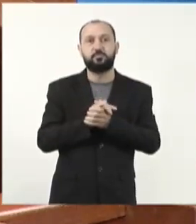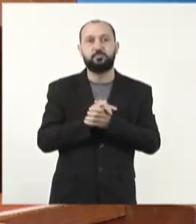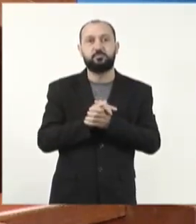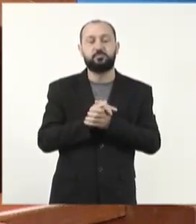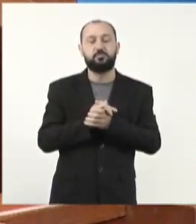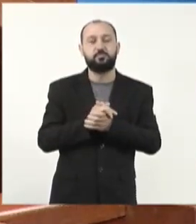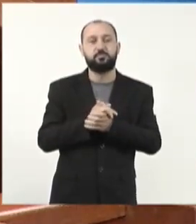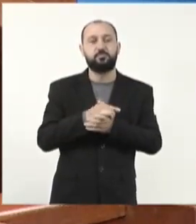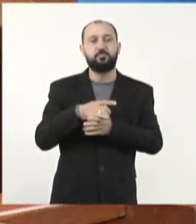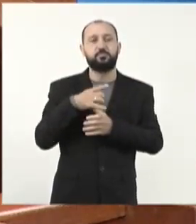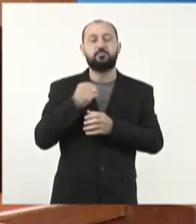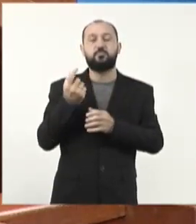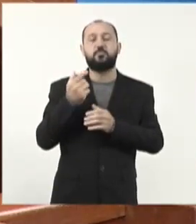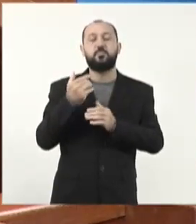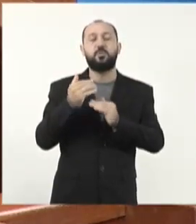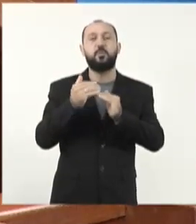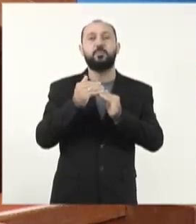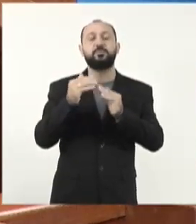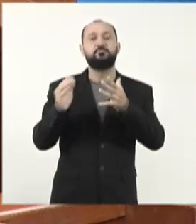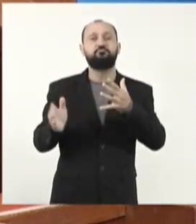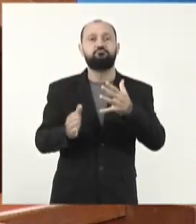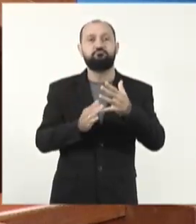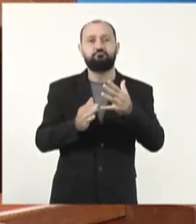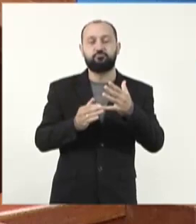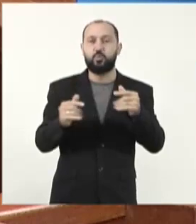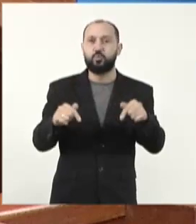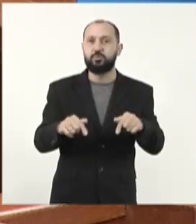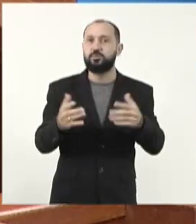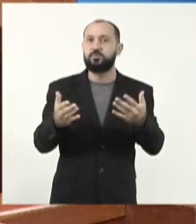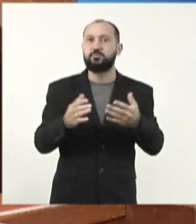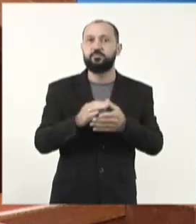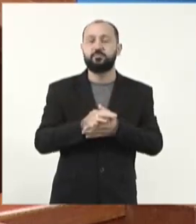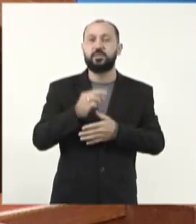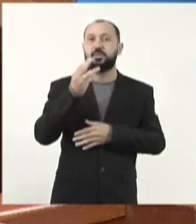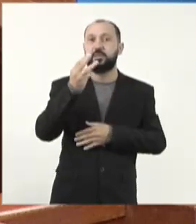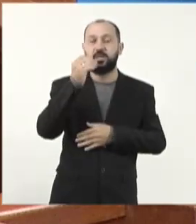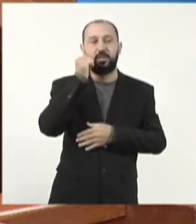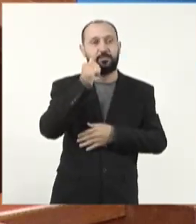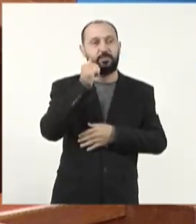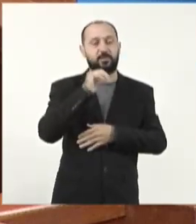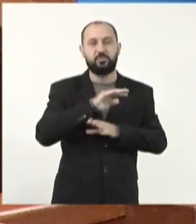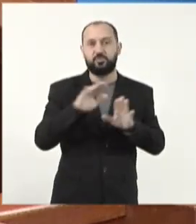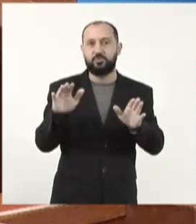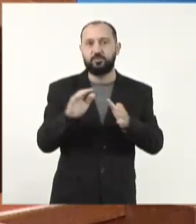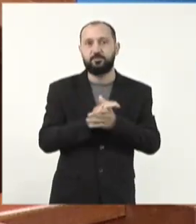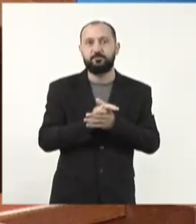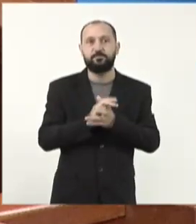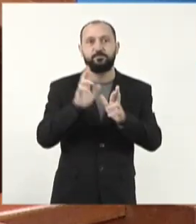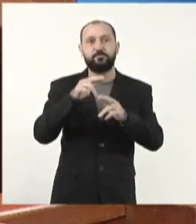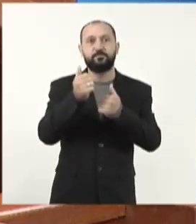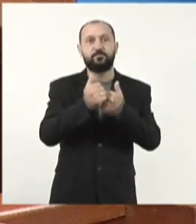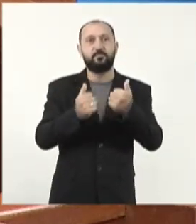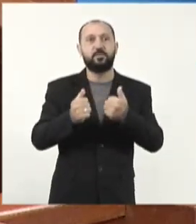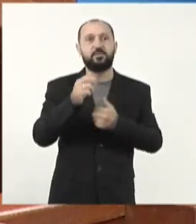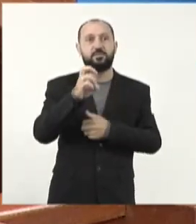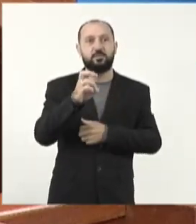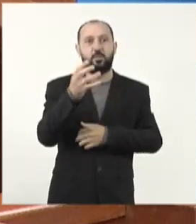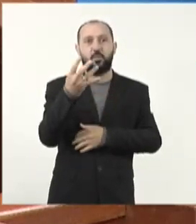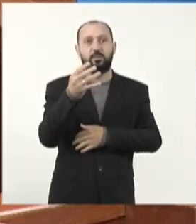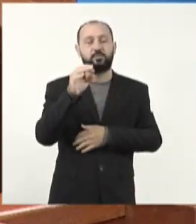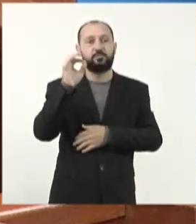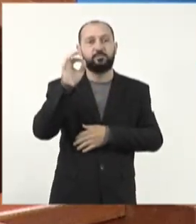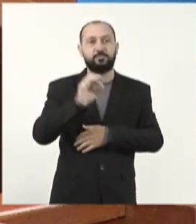estamos muito subrepresentadas. Só aqui nesse parlamento nós temos 3 mulheres, né, para representar quase 54%